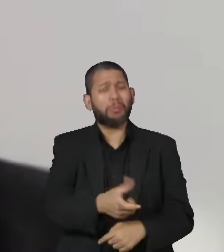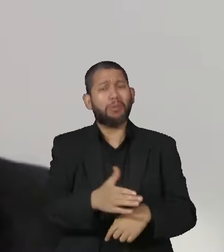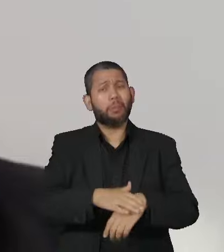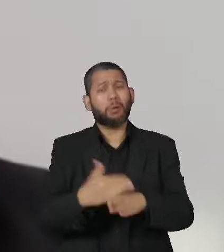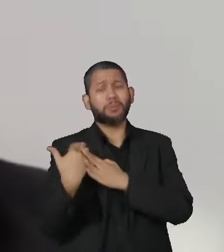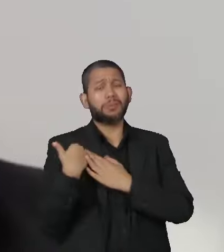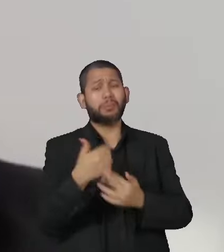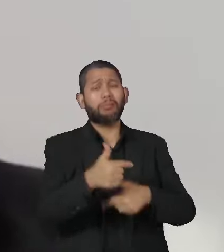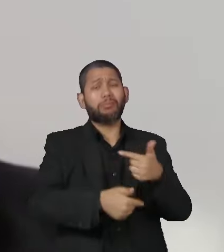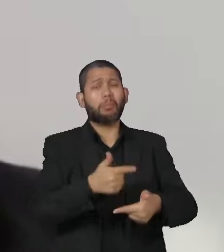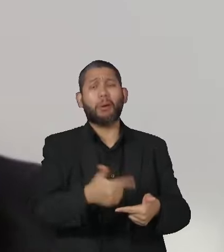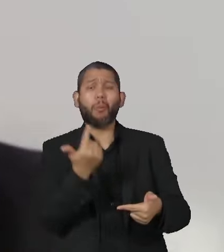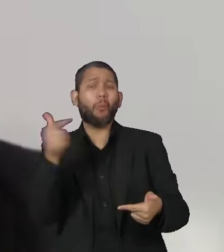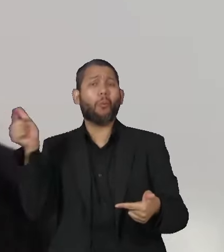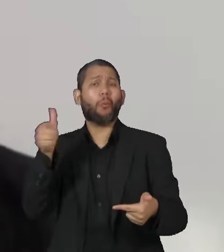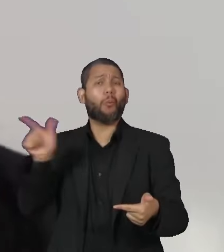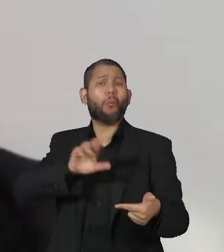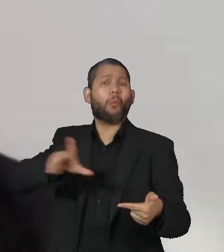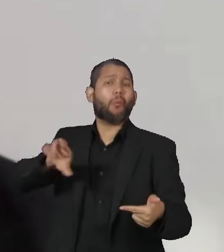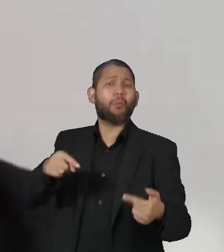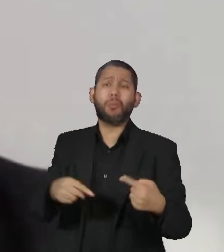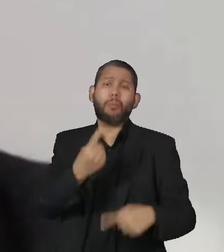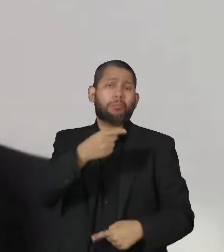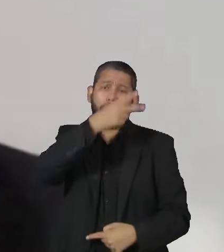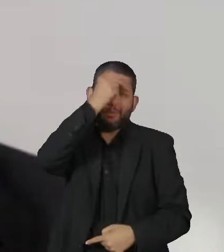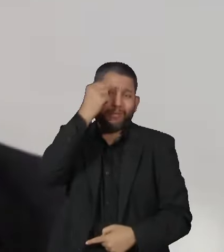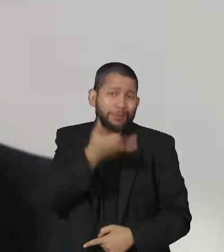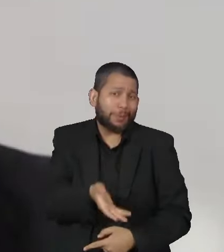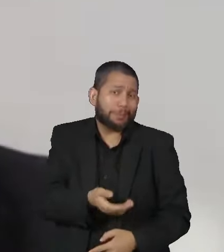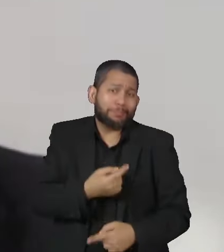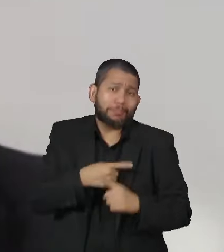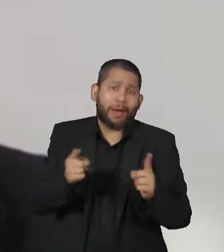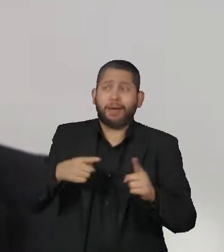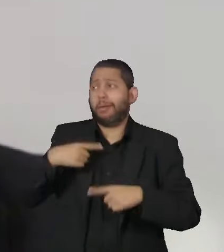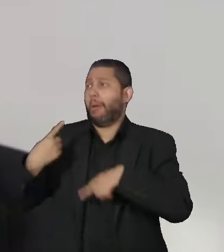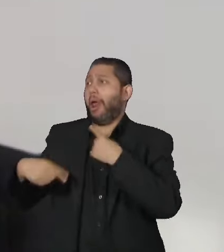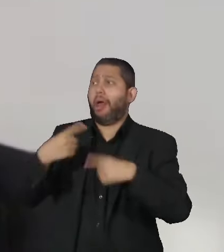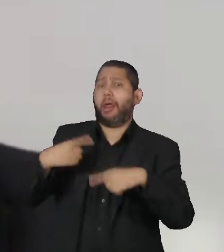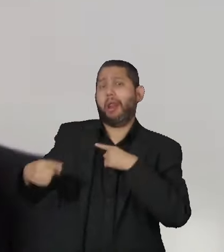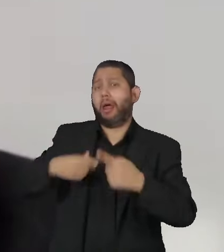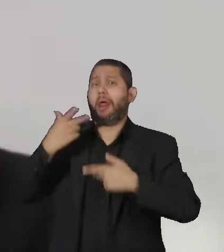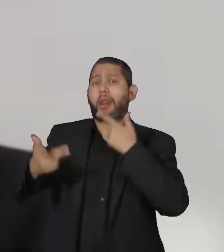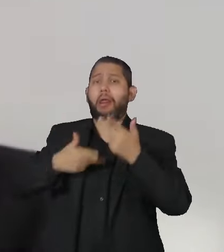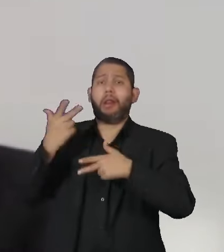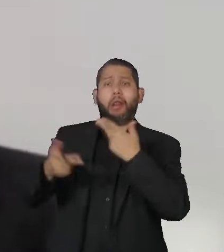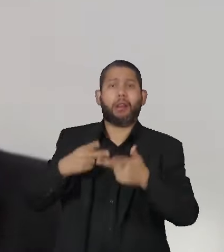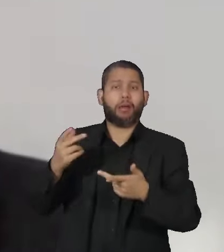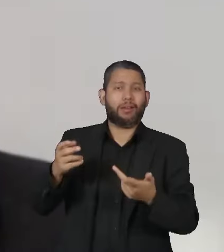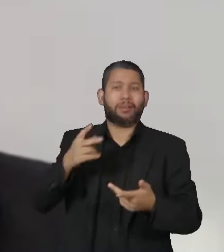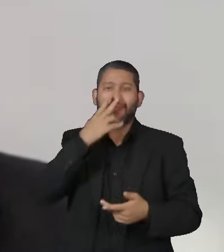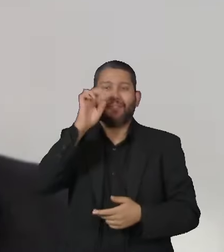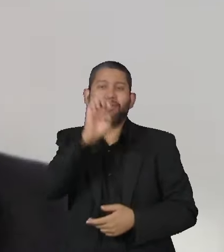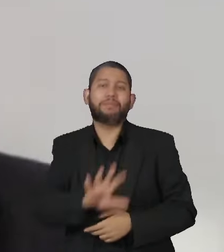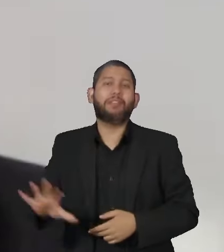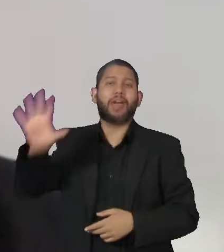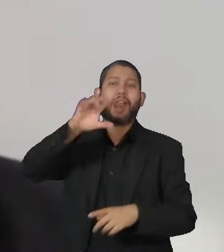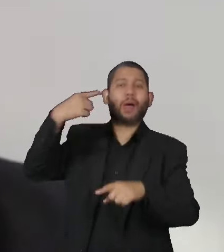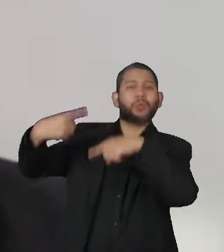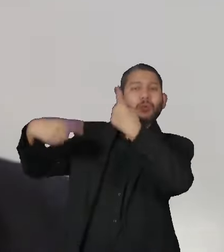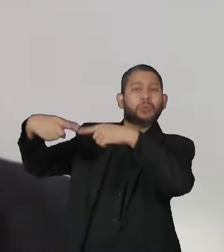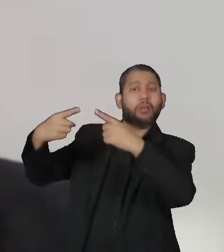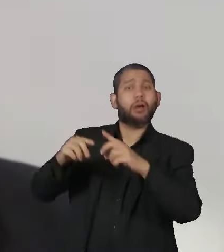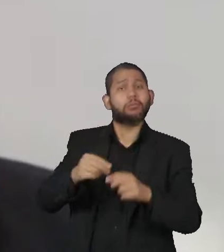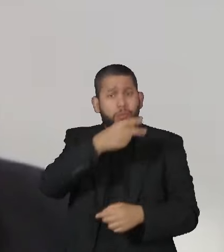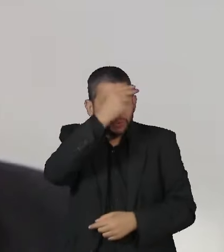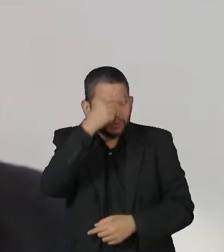respeito a a ao âmbito municipal mas eh você acaba eh digamos assim federalizado né discussões